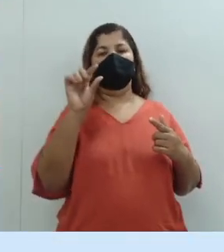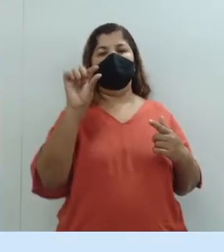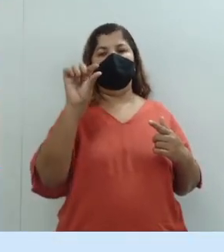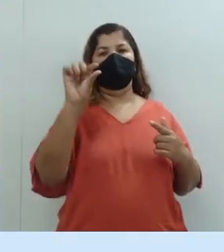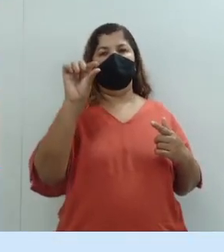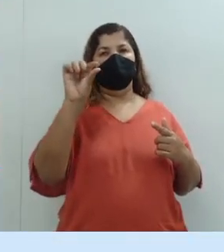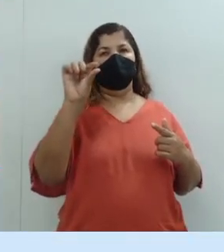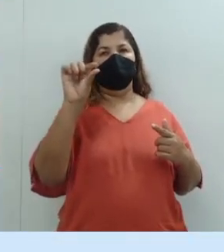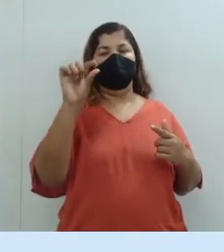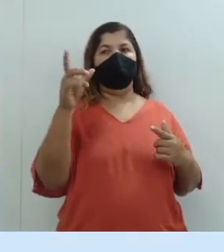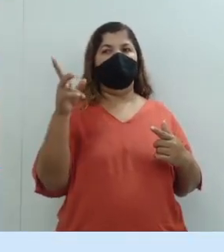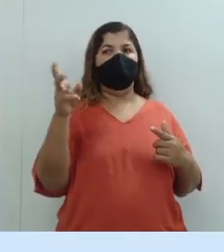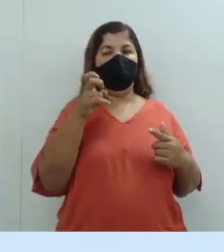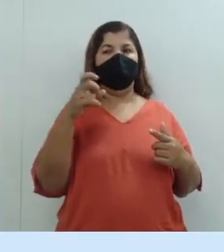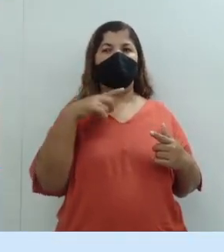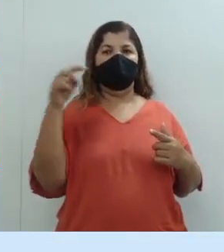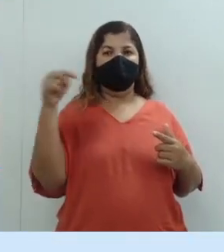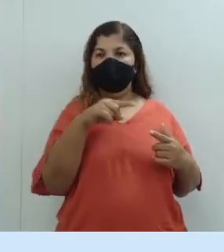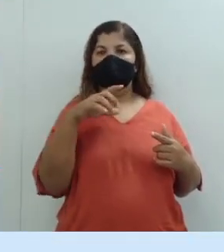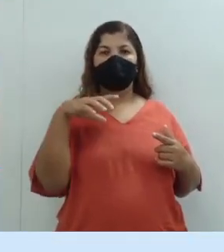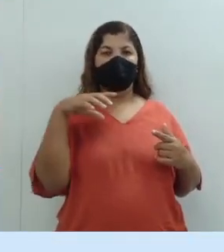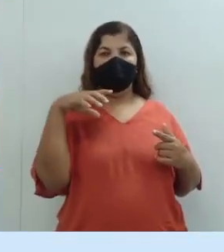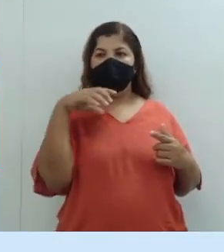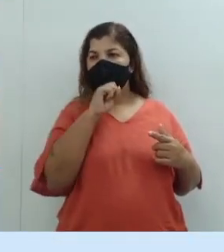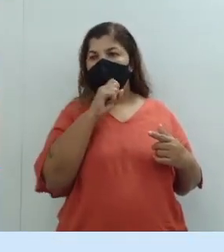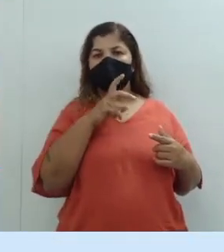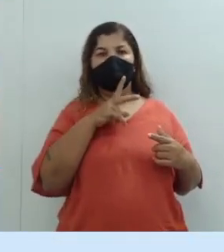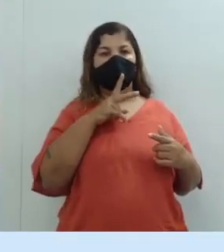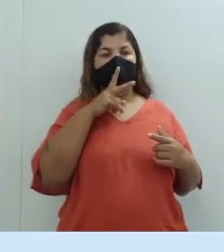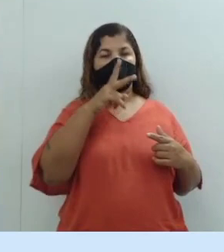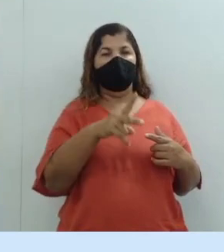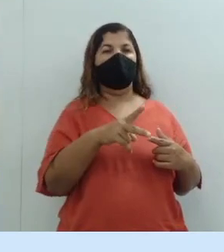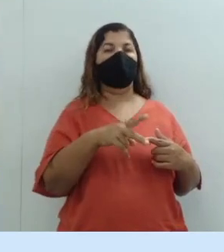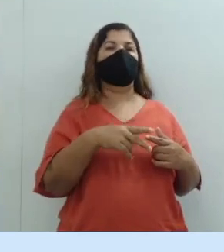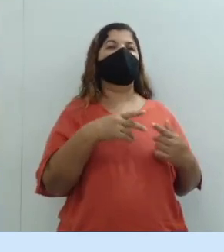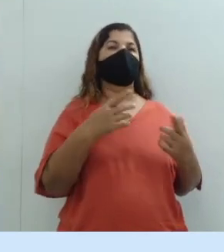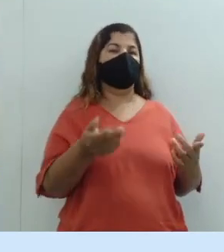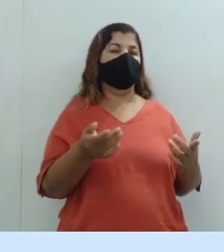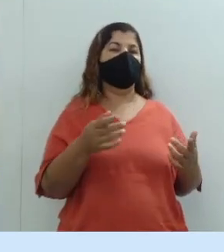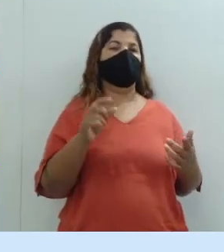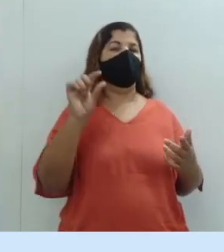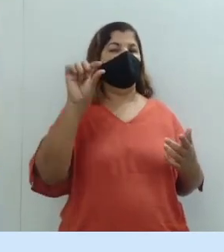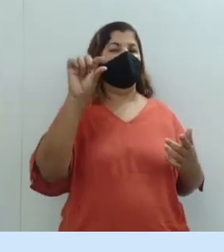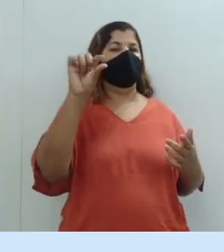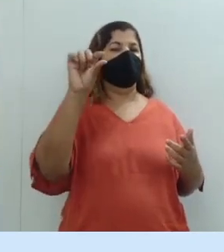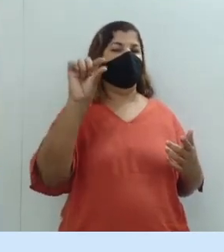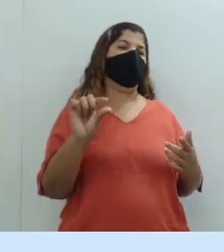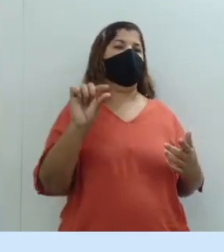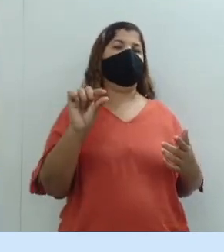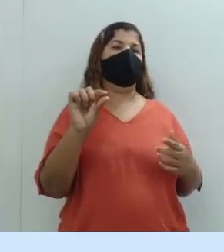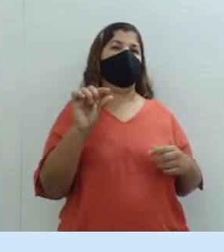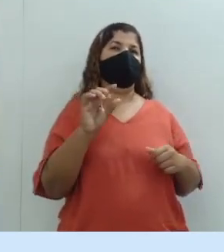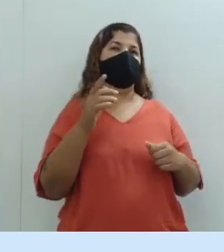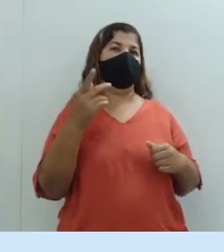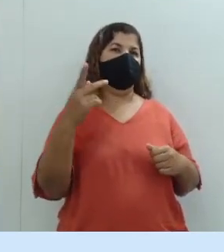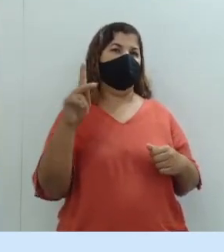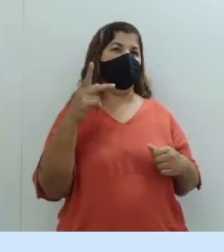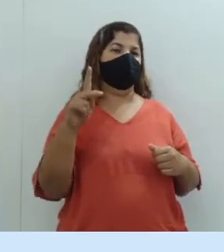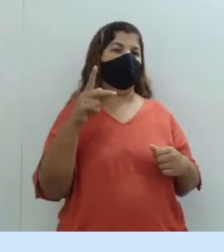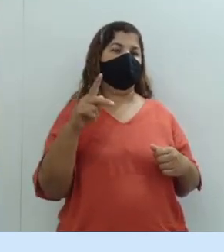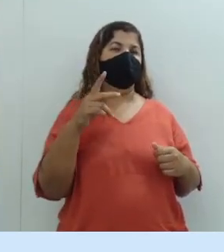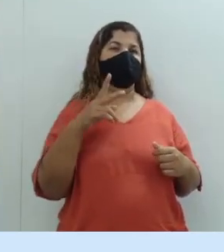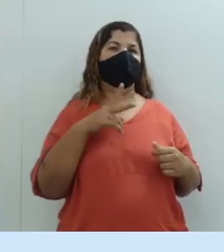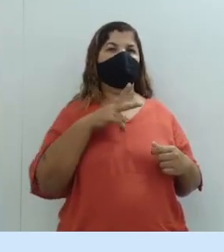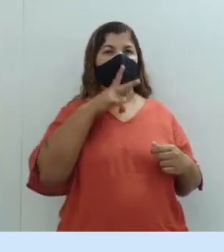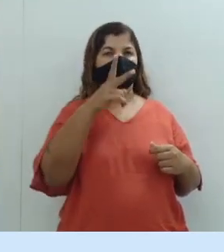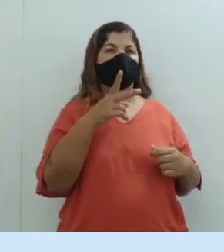disjuntor, ele percebe que passou uma corrente elétrica maior do que a habitual e ele acaba, através do efeito magnético que essa corrente vai